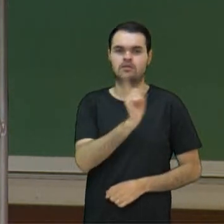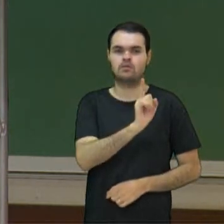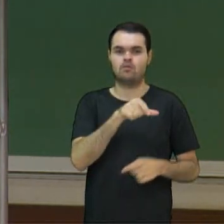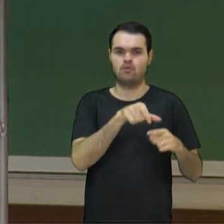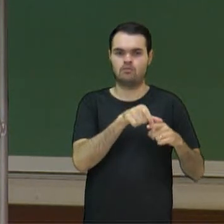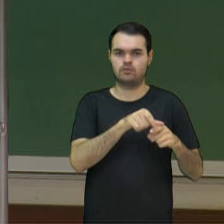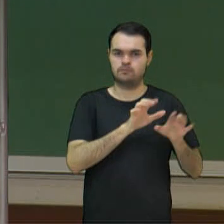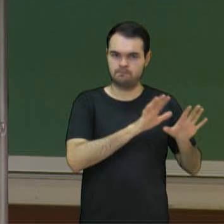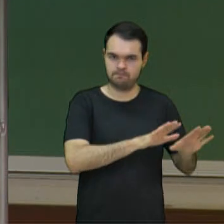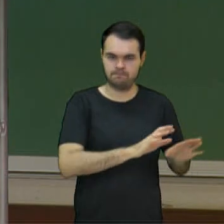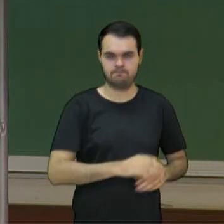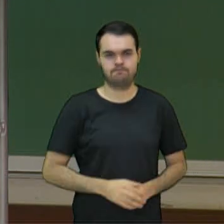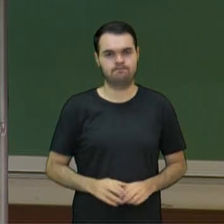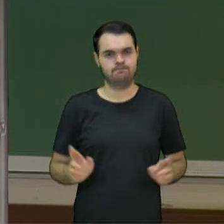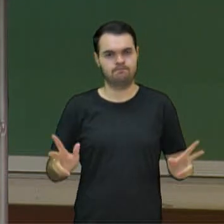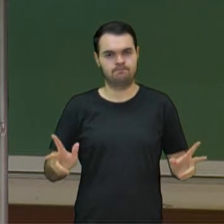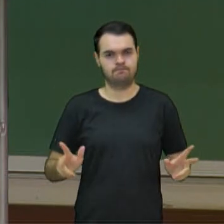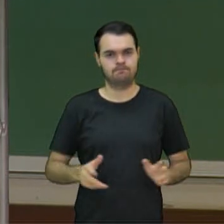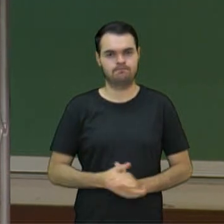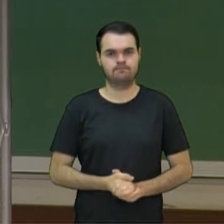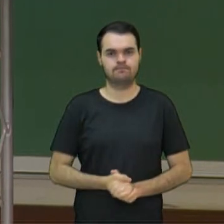ôhmicos.